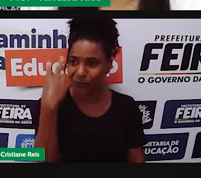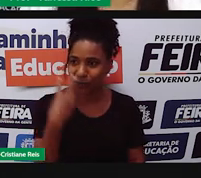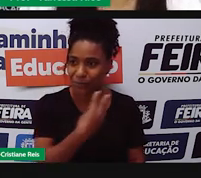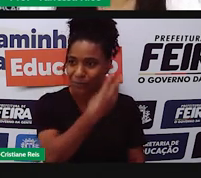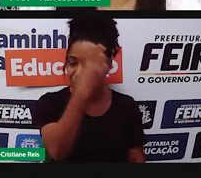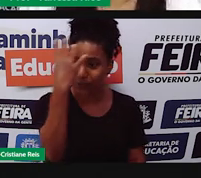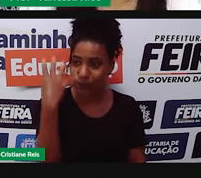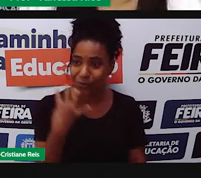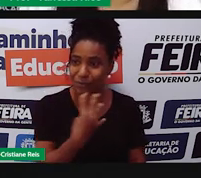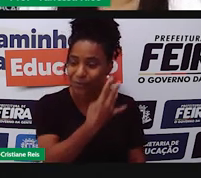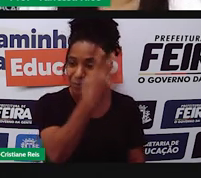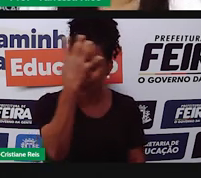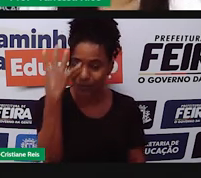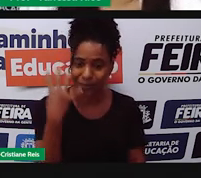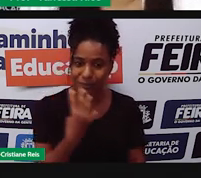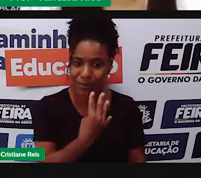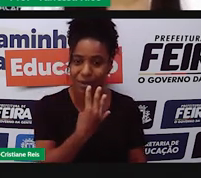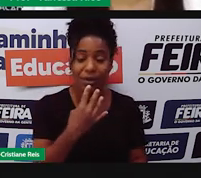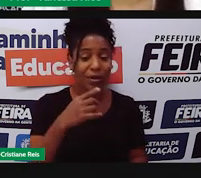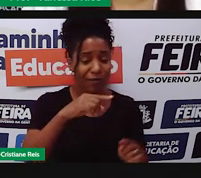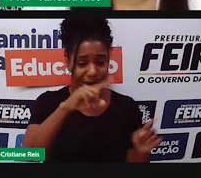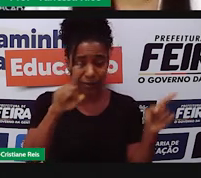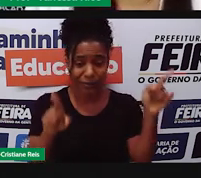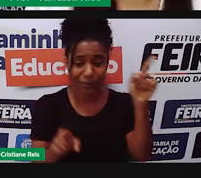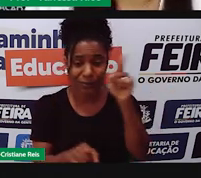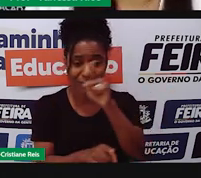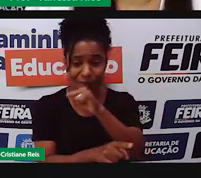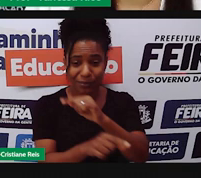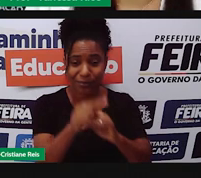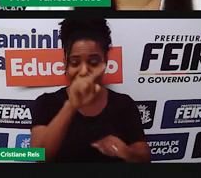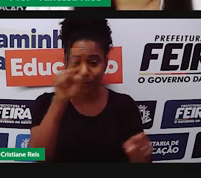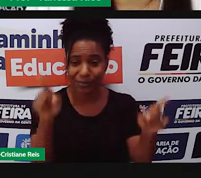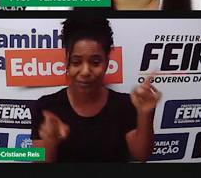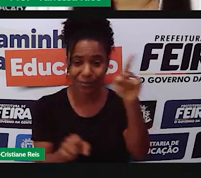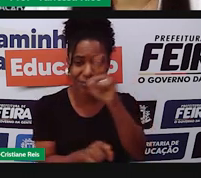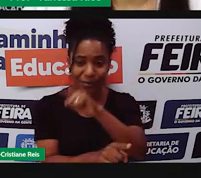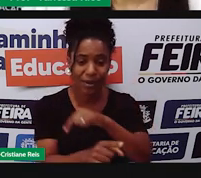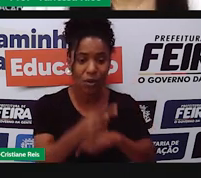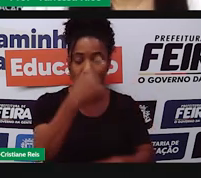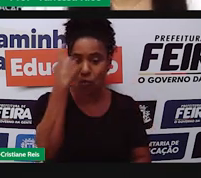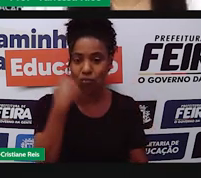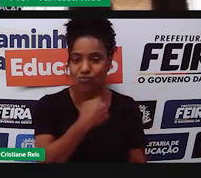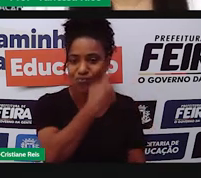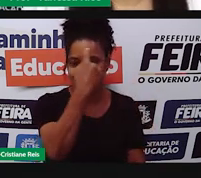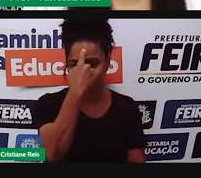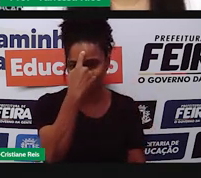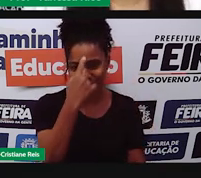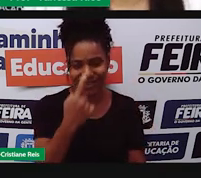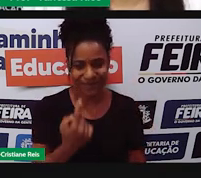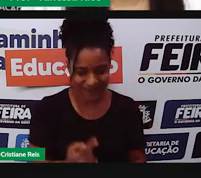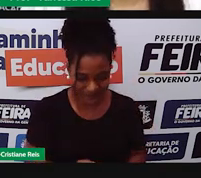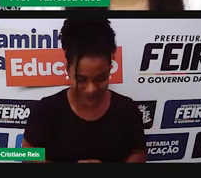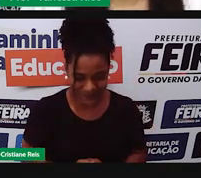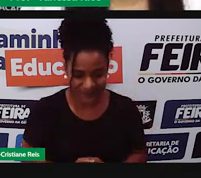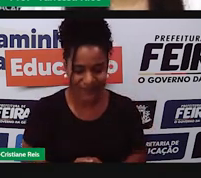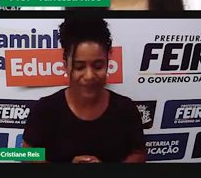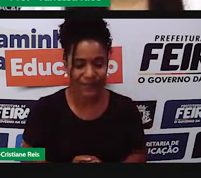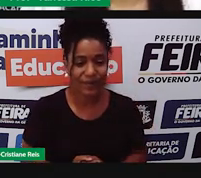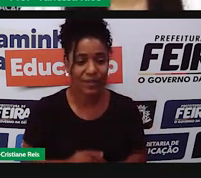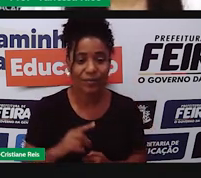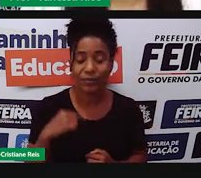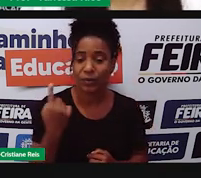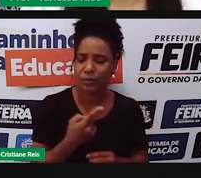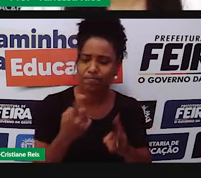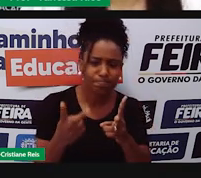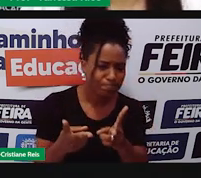horas vão passando de uma por uma a cada 60 minutos. Então, a gente entende